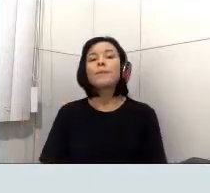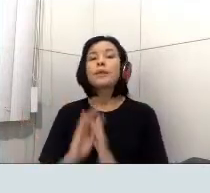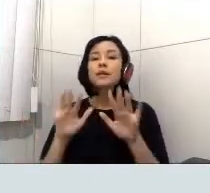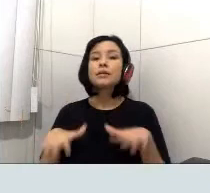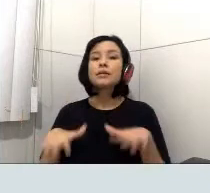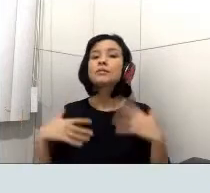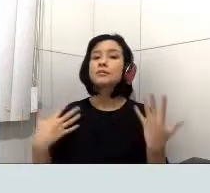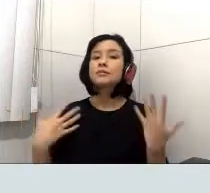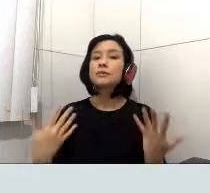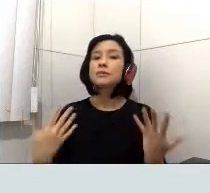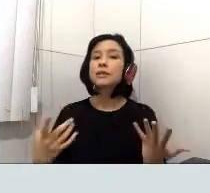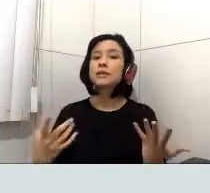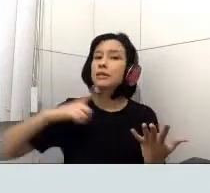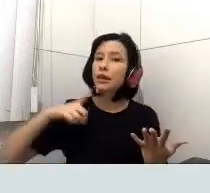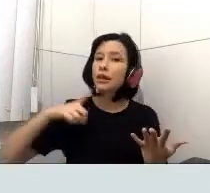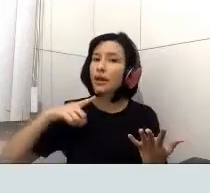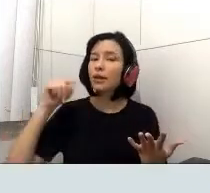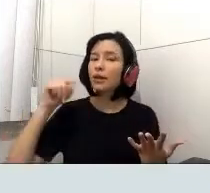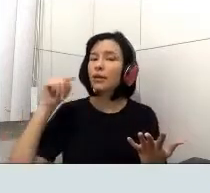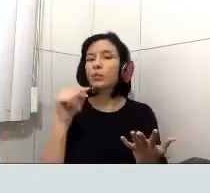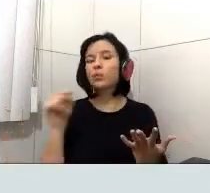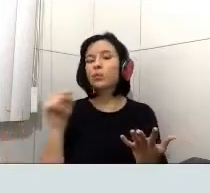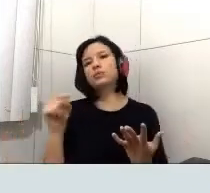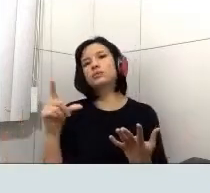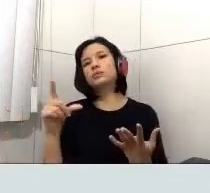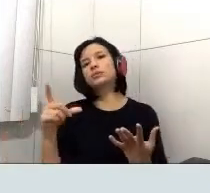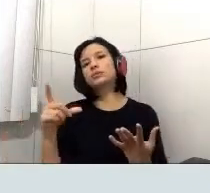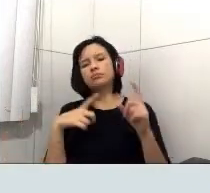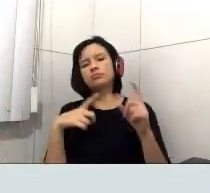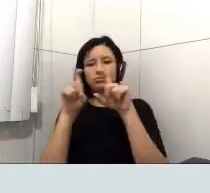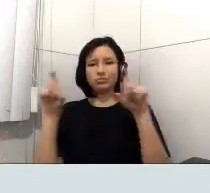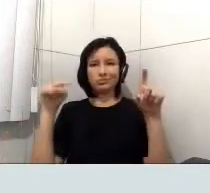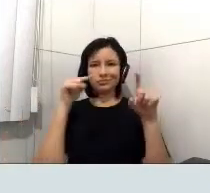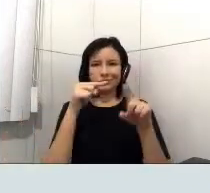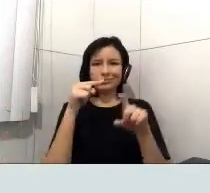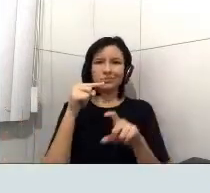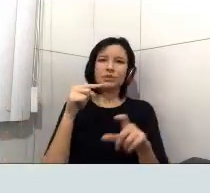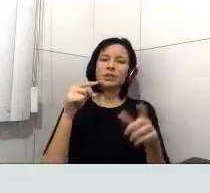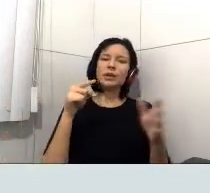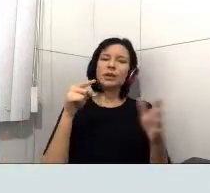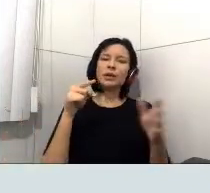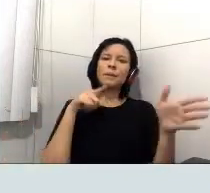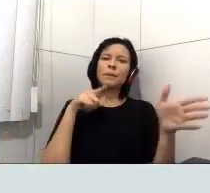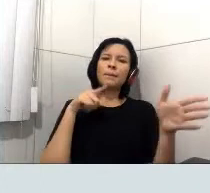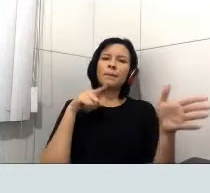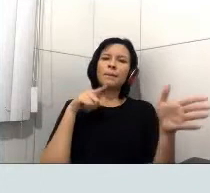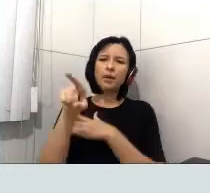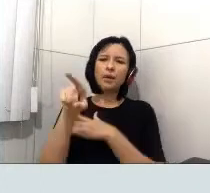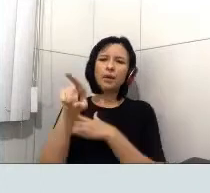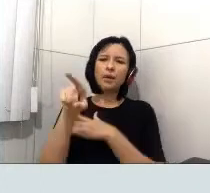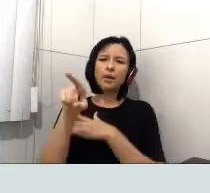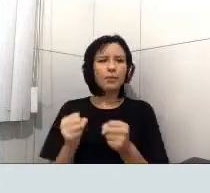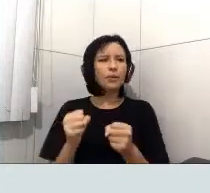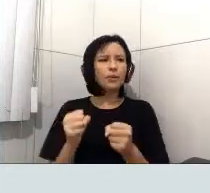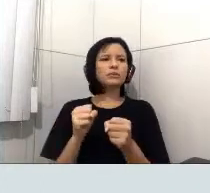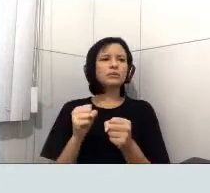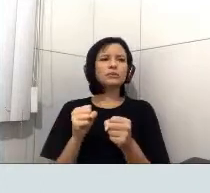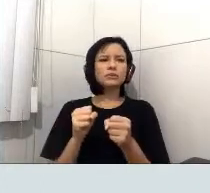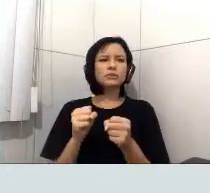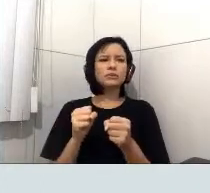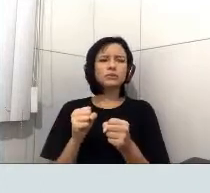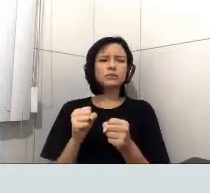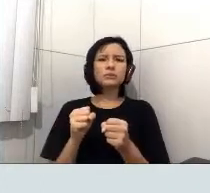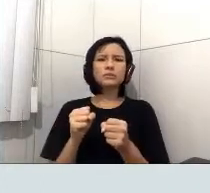Tem uma questão dessa na atividade. Então, vocês podem tomar como base o